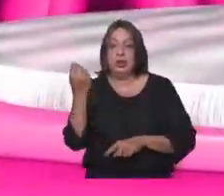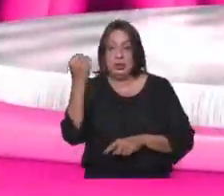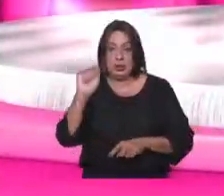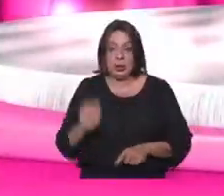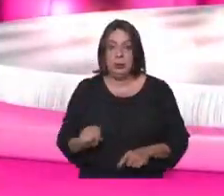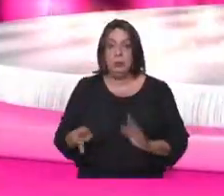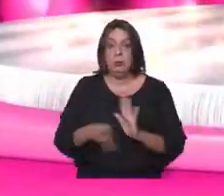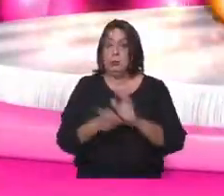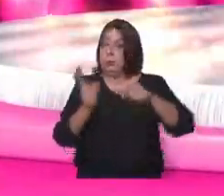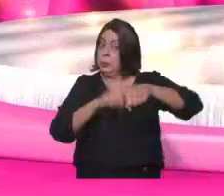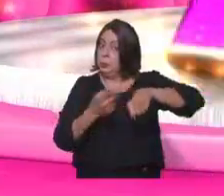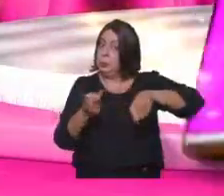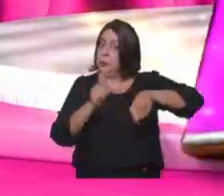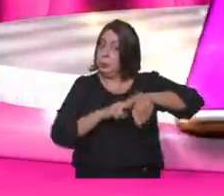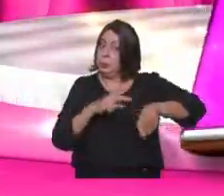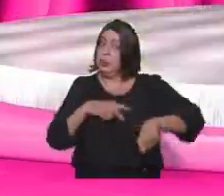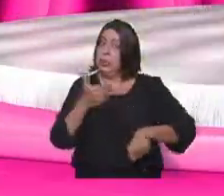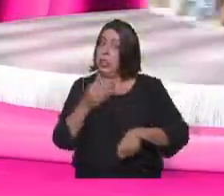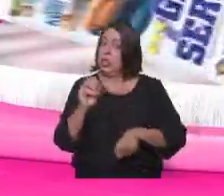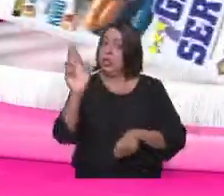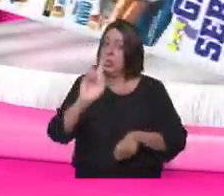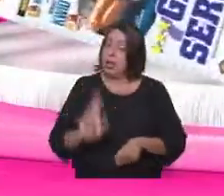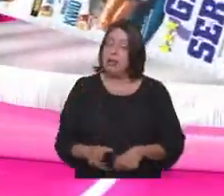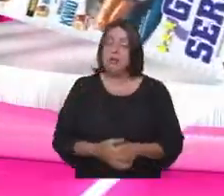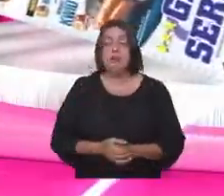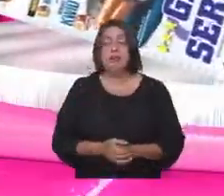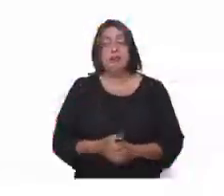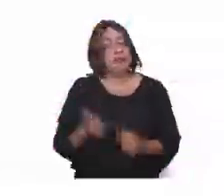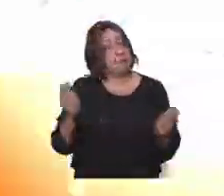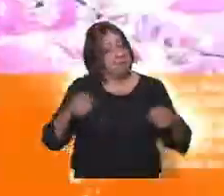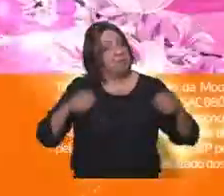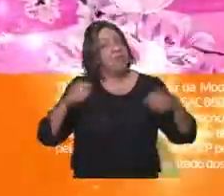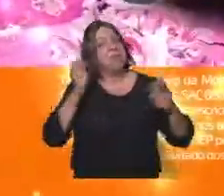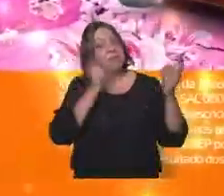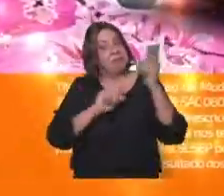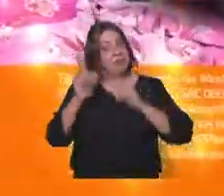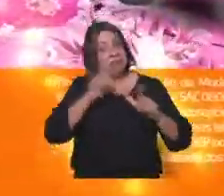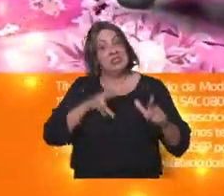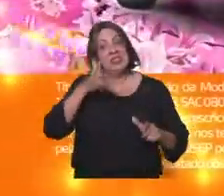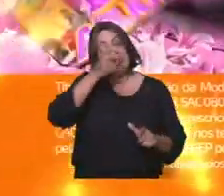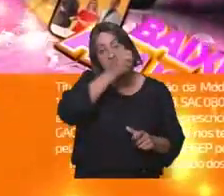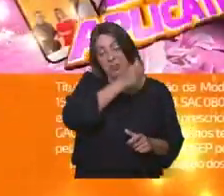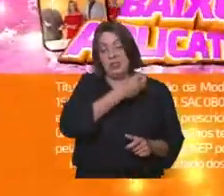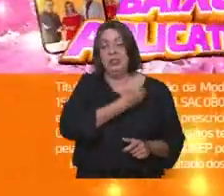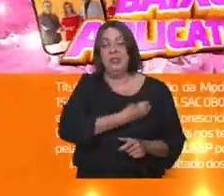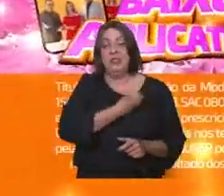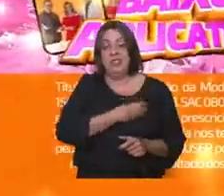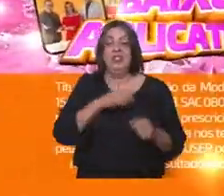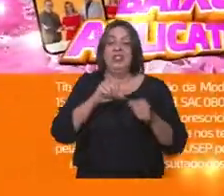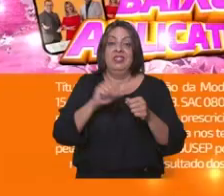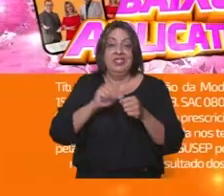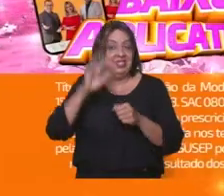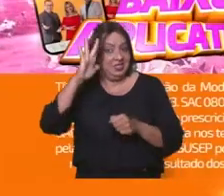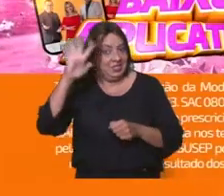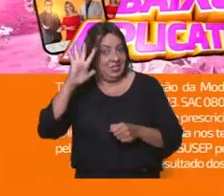Edição dupla chance por apenas R$10. Muito mais chances de ganhar. Caju Cap salvando vidas e realizando sonhos.